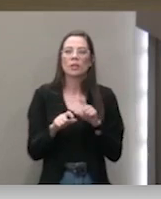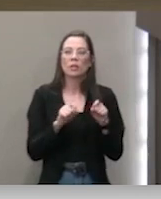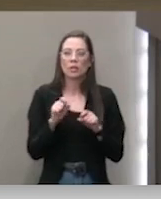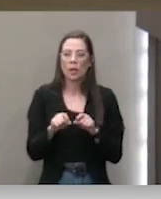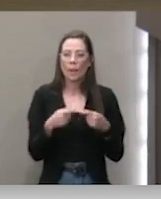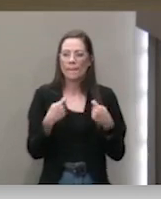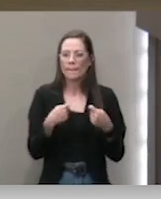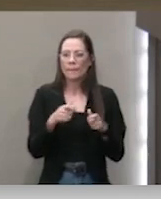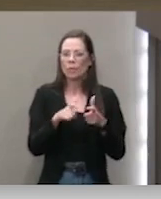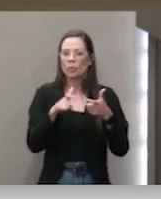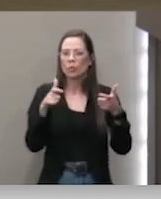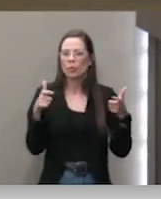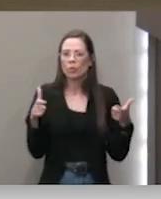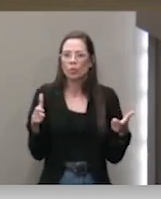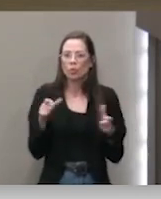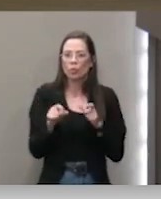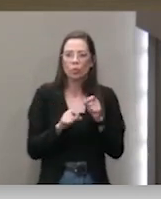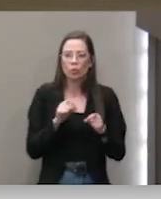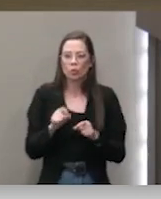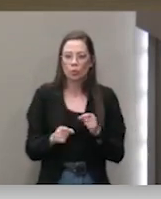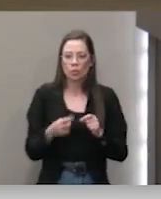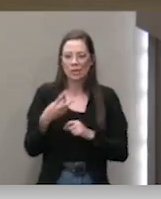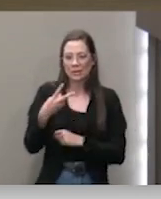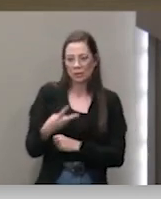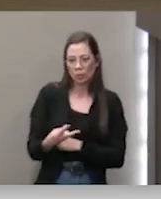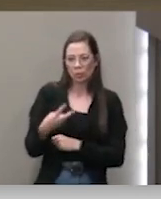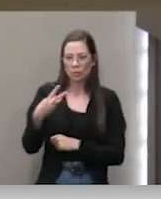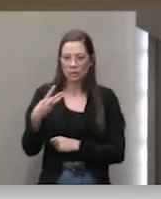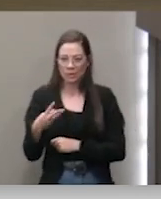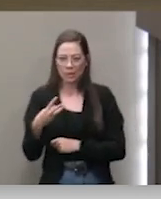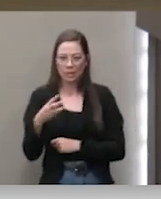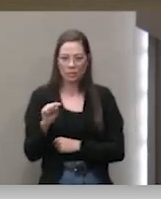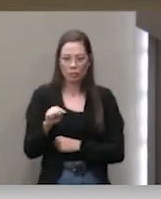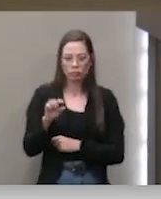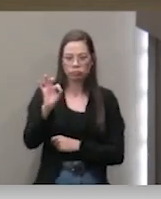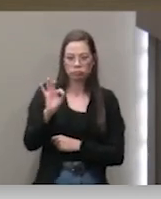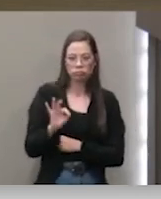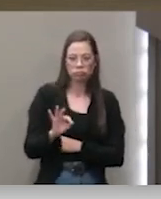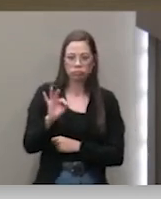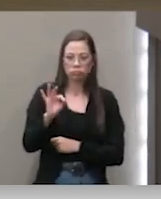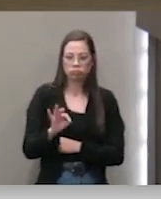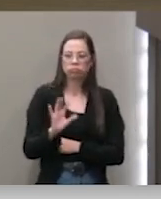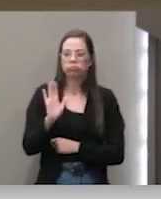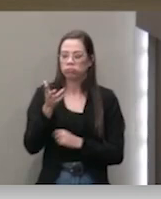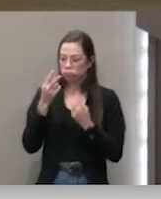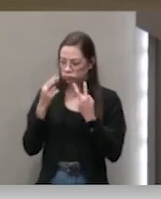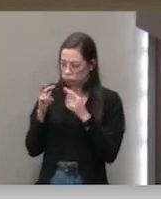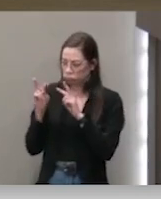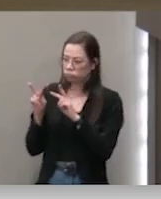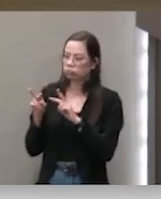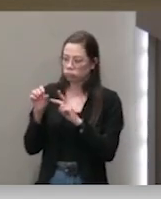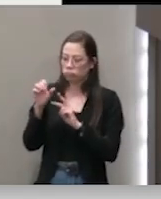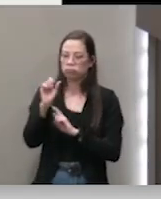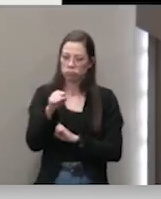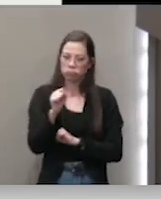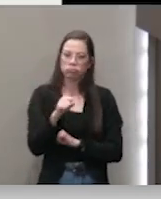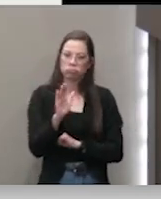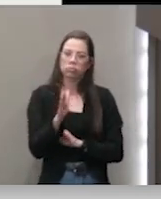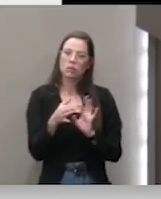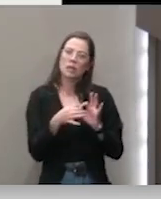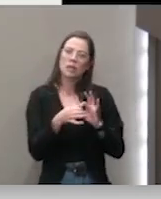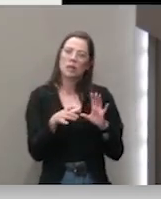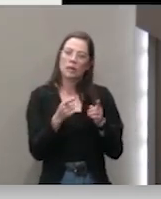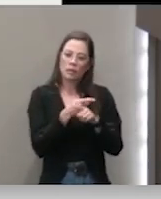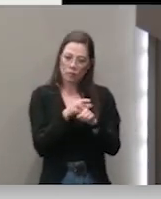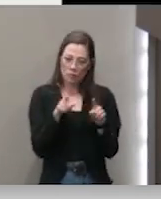temos crescimentos assim, ó, de 2 ou 3 pontos percentuais que vão ficar disponíveis